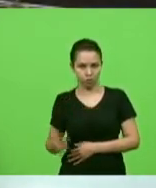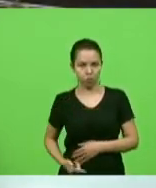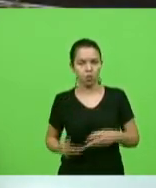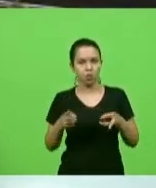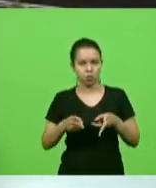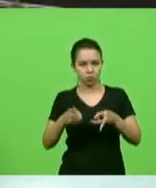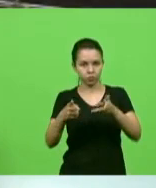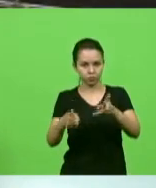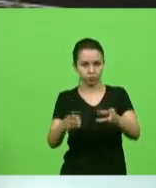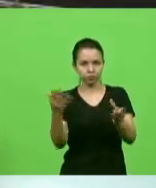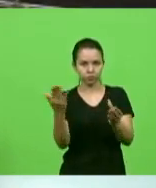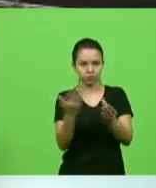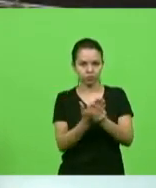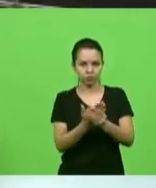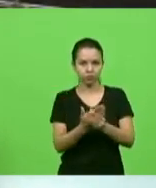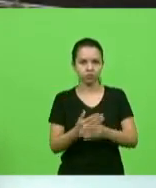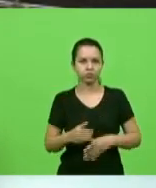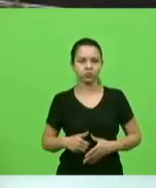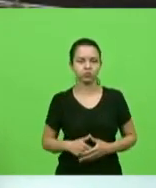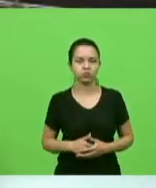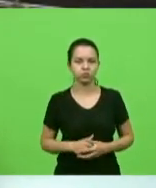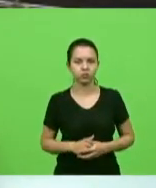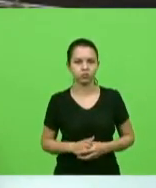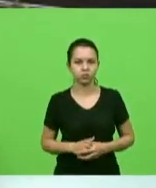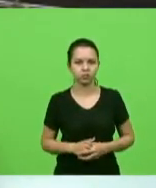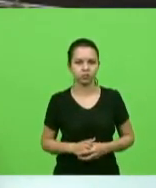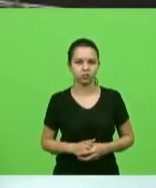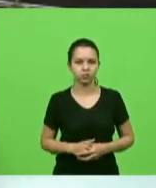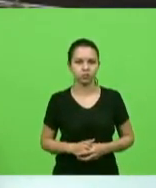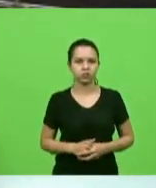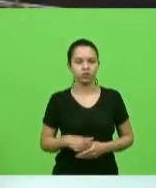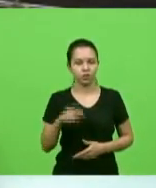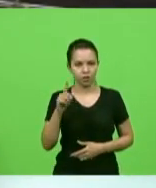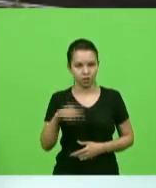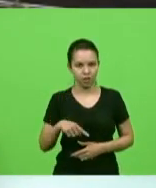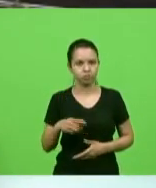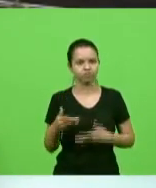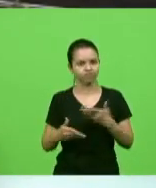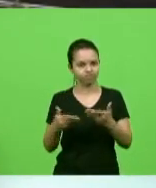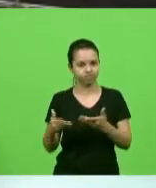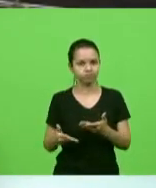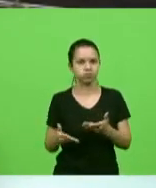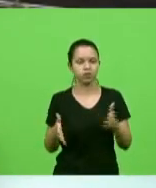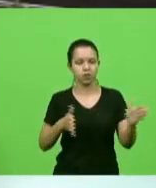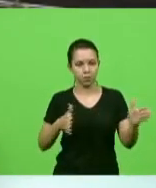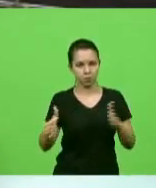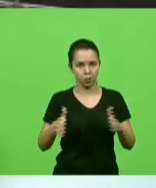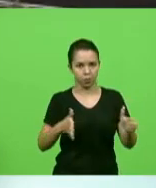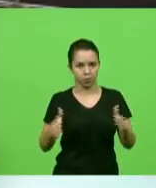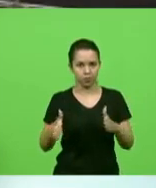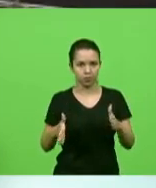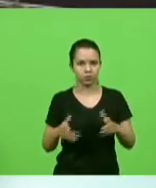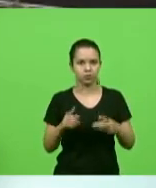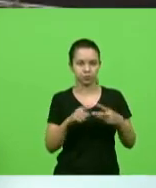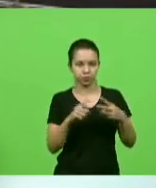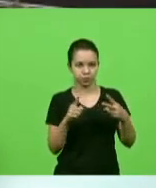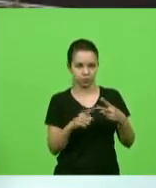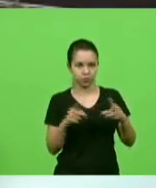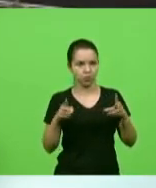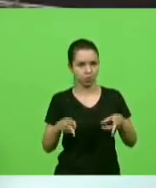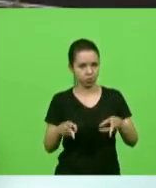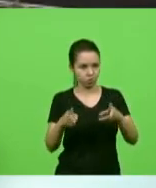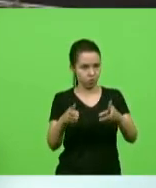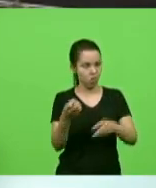processo e ao fim era disso que se tratava naquele momento: a